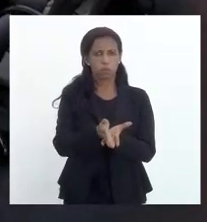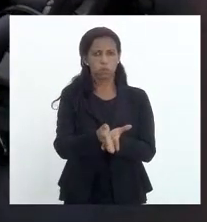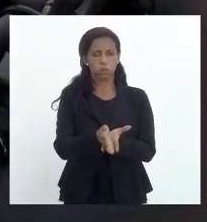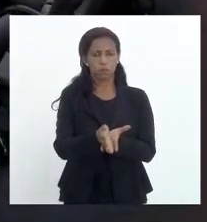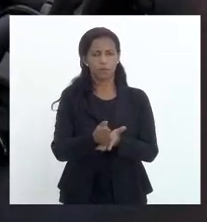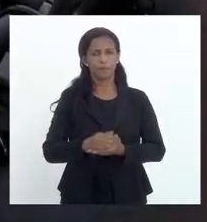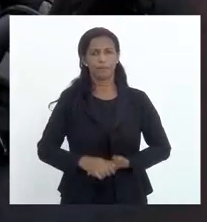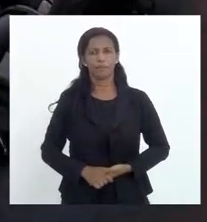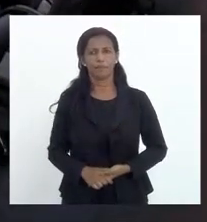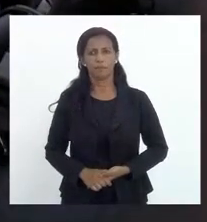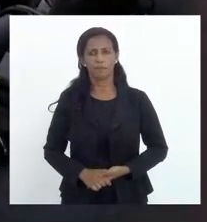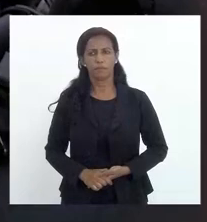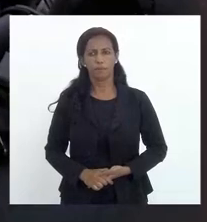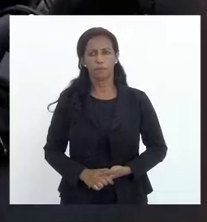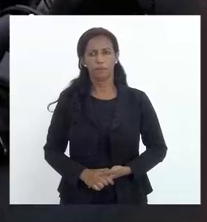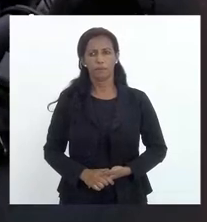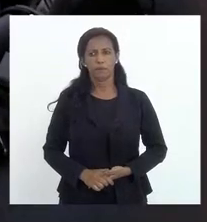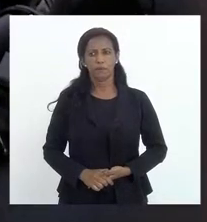de